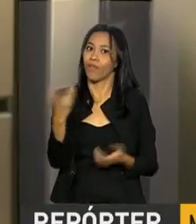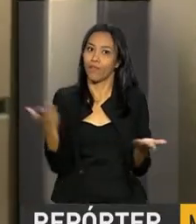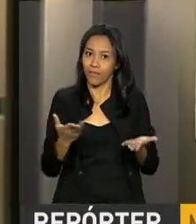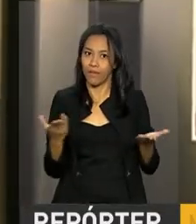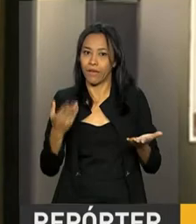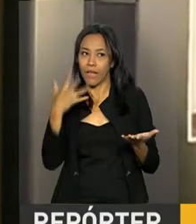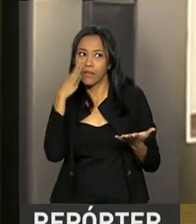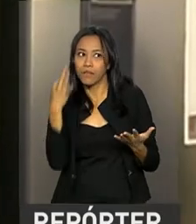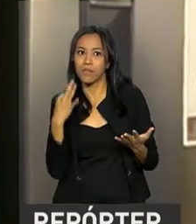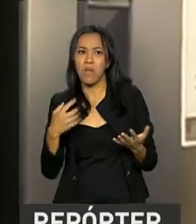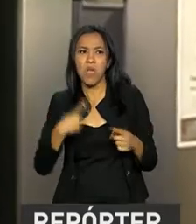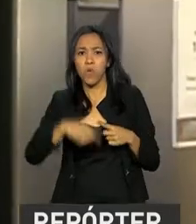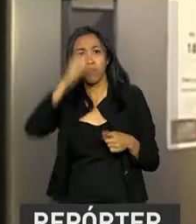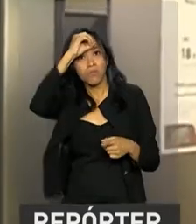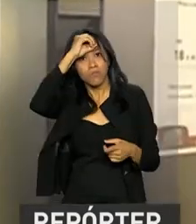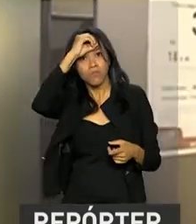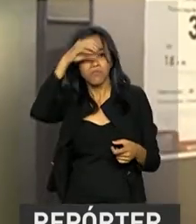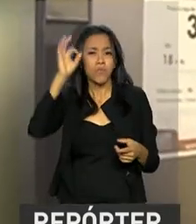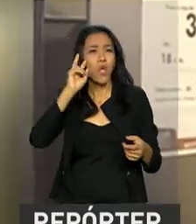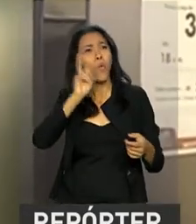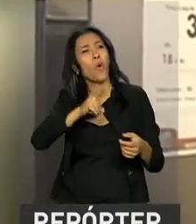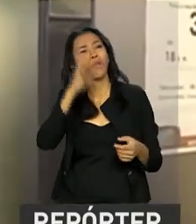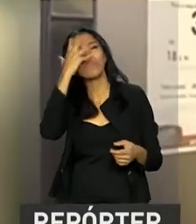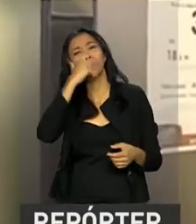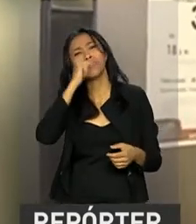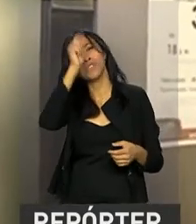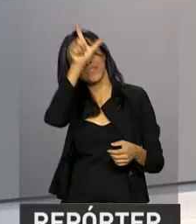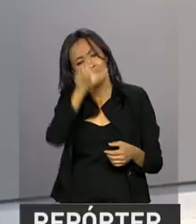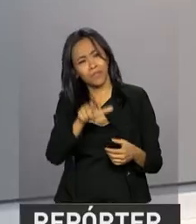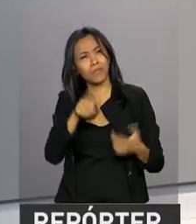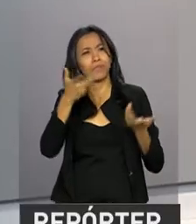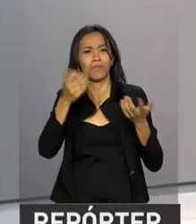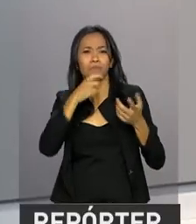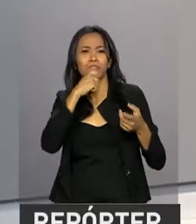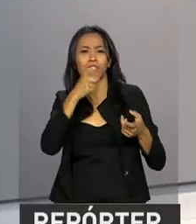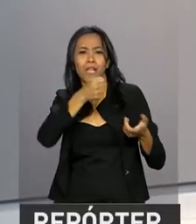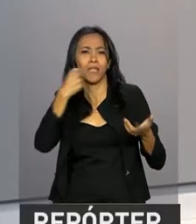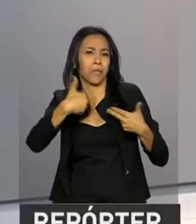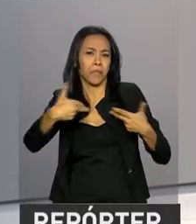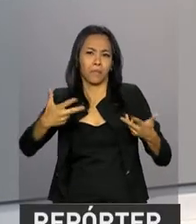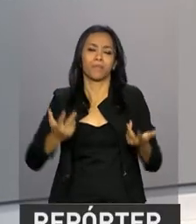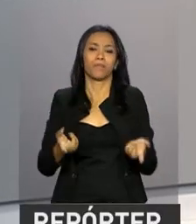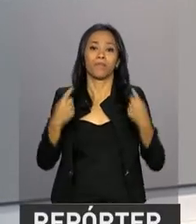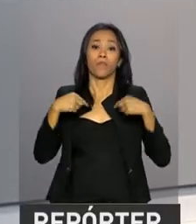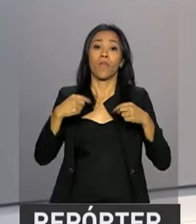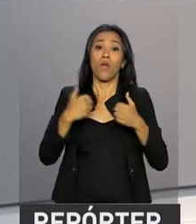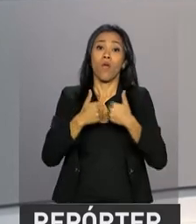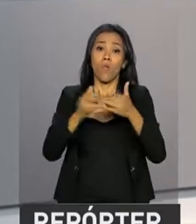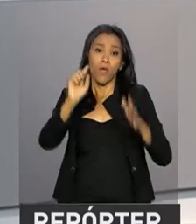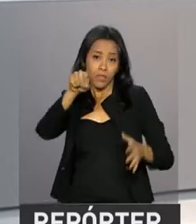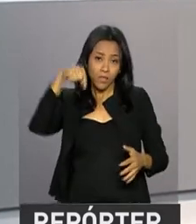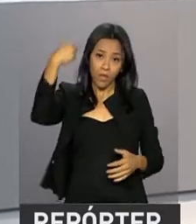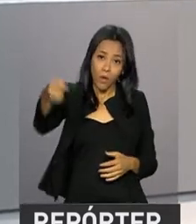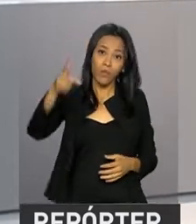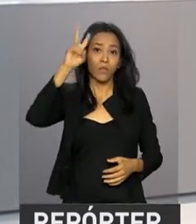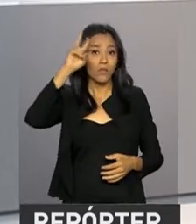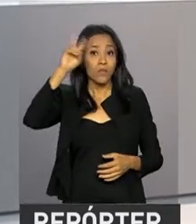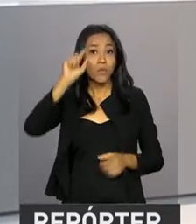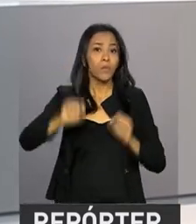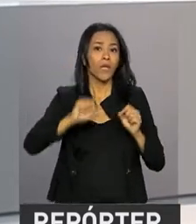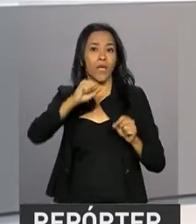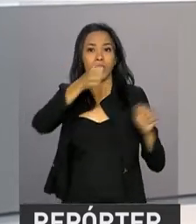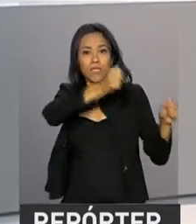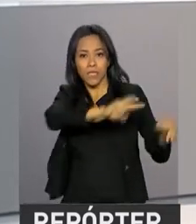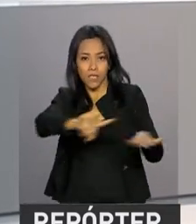porque eu não sabia porque eu sempre olho pela beleza começa na próxima segunda-feira a semana nacional